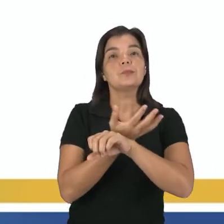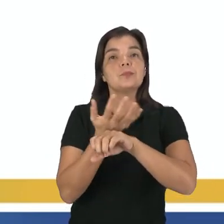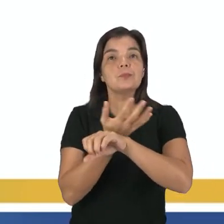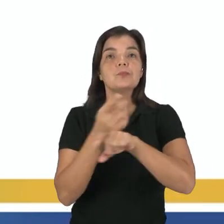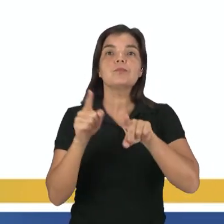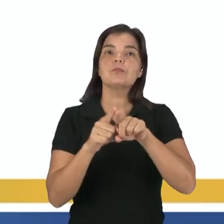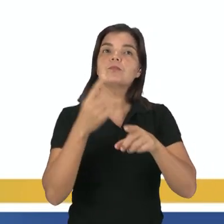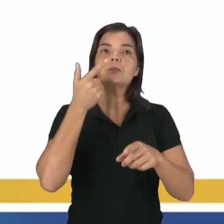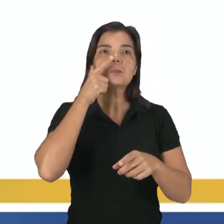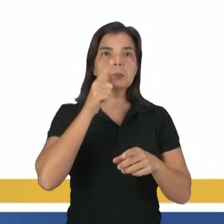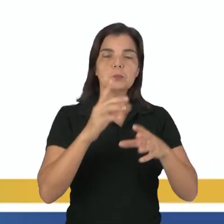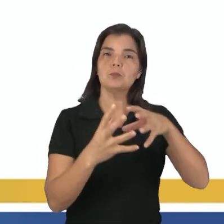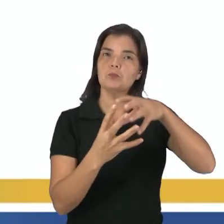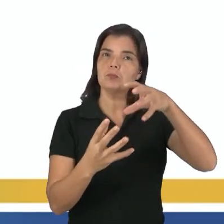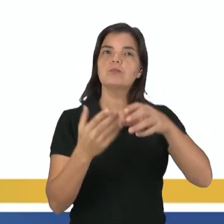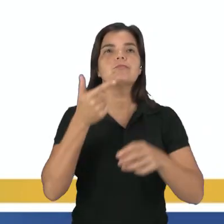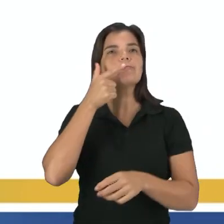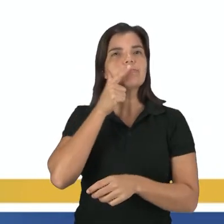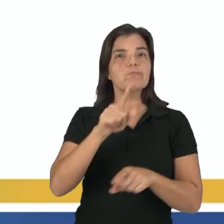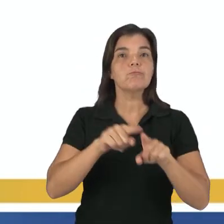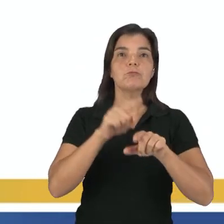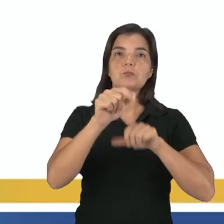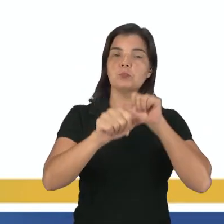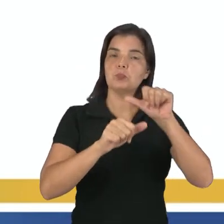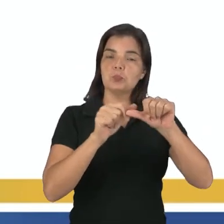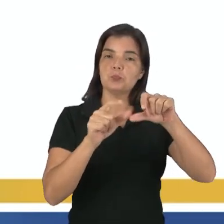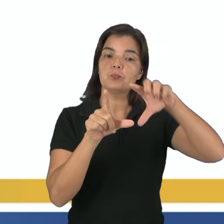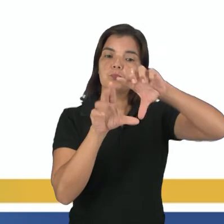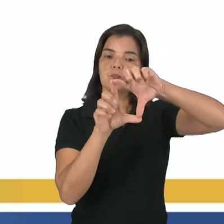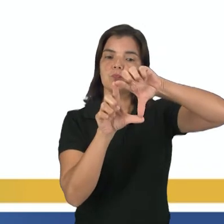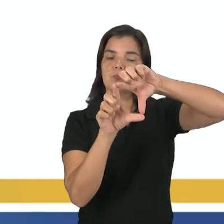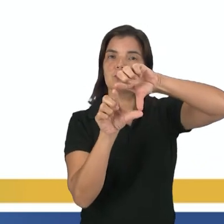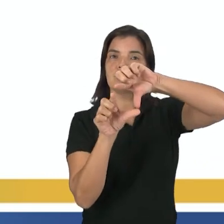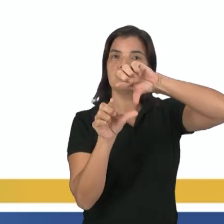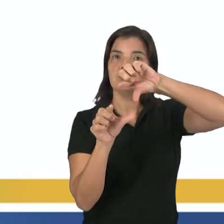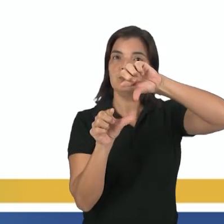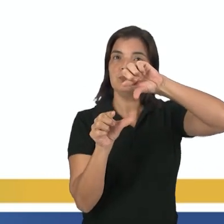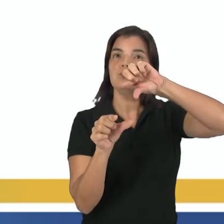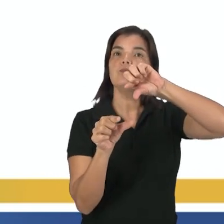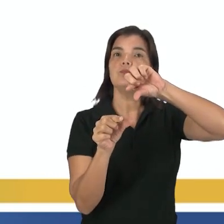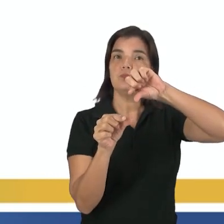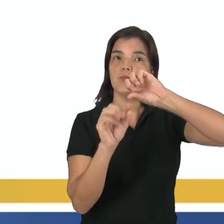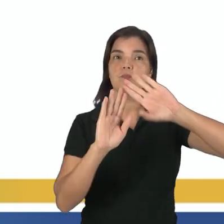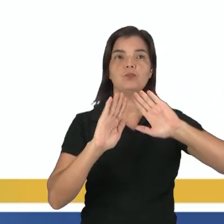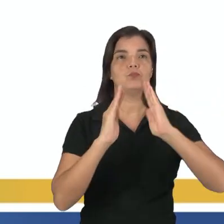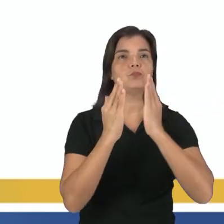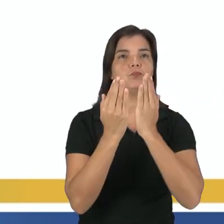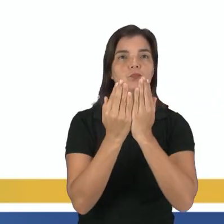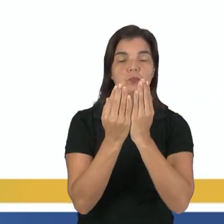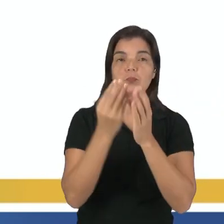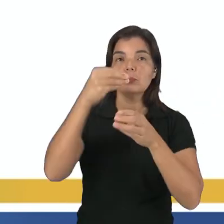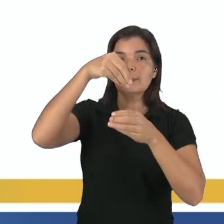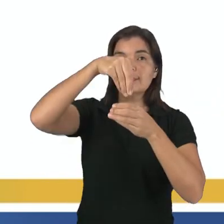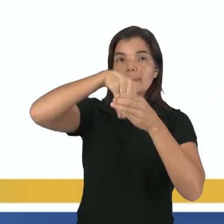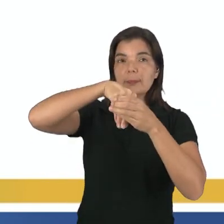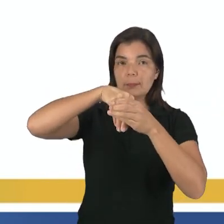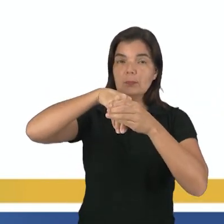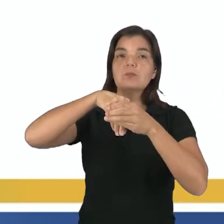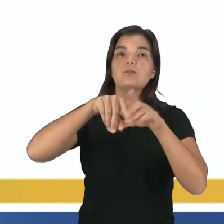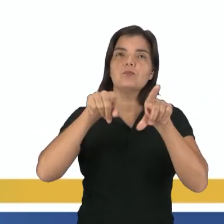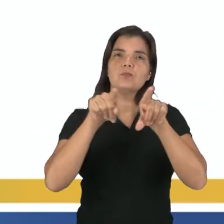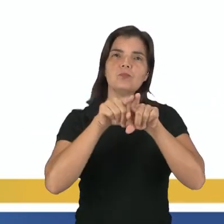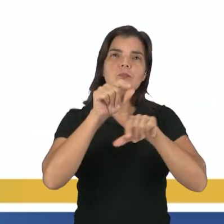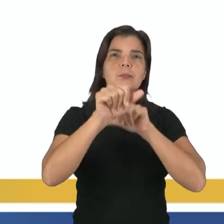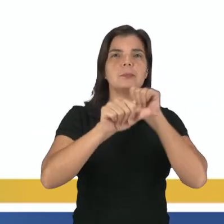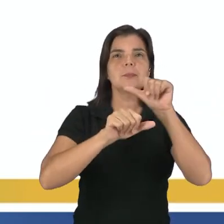plantas. Ao atingir seu tamanho máximo, se transforma em pupa, com um casulo ao seu redor. Dentro do casulo, a pupa